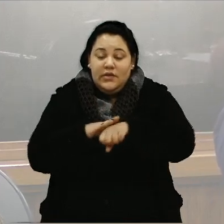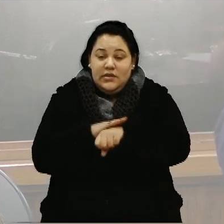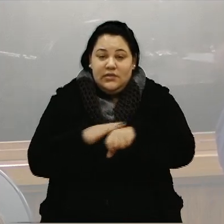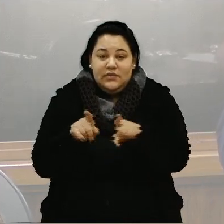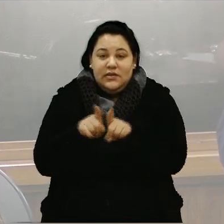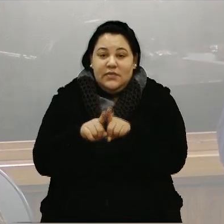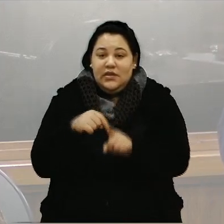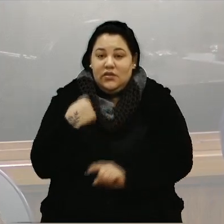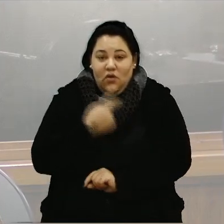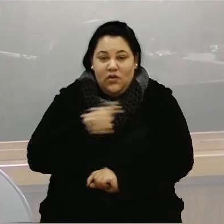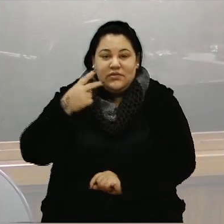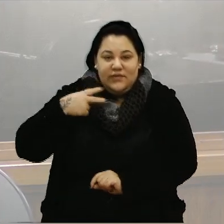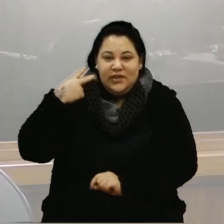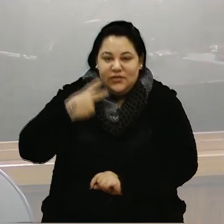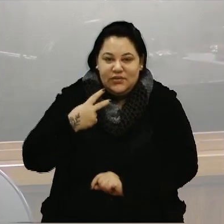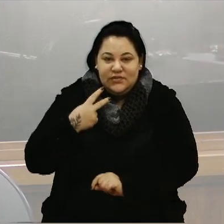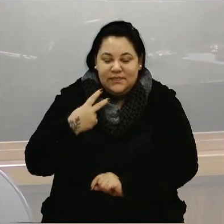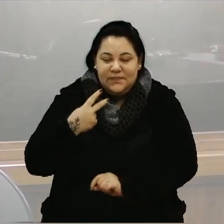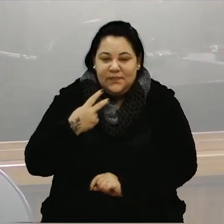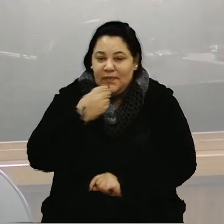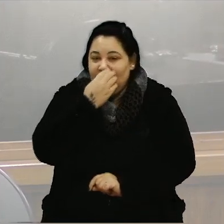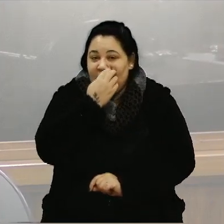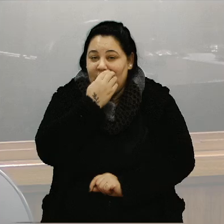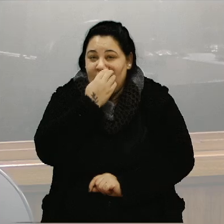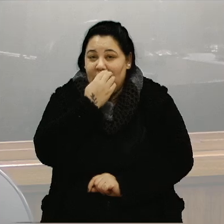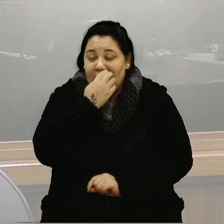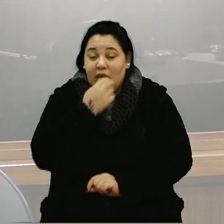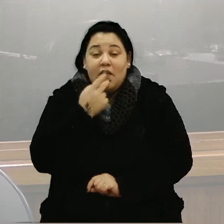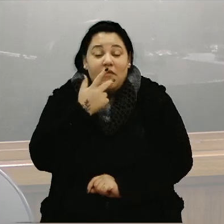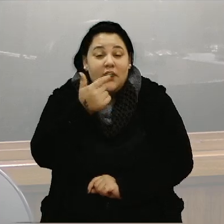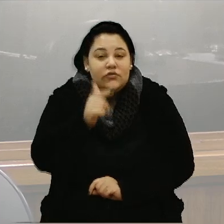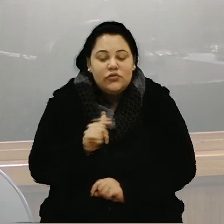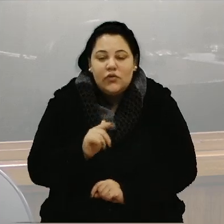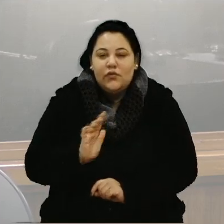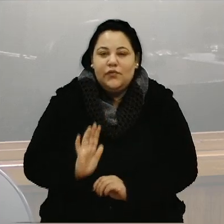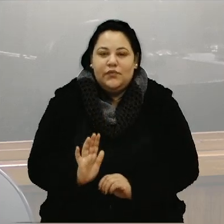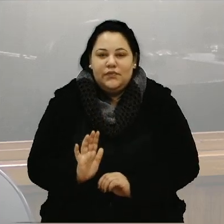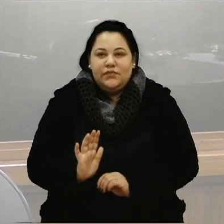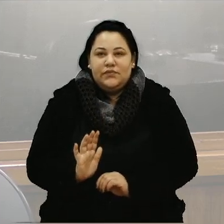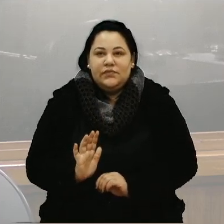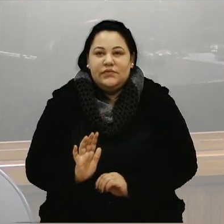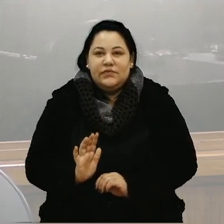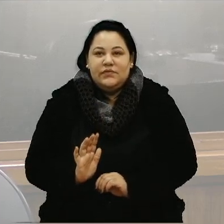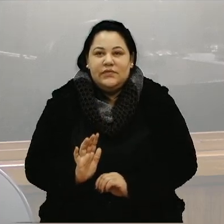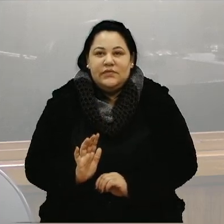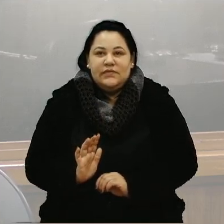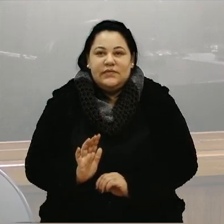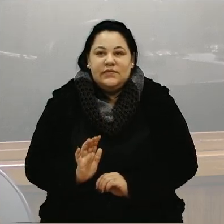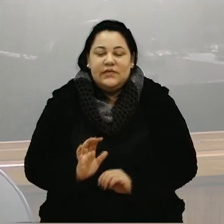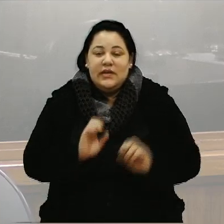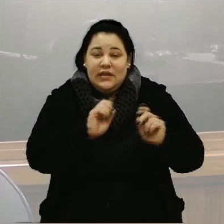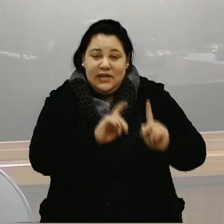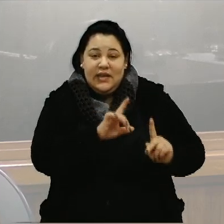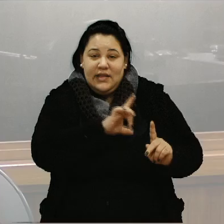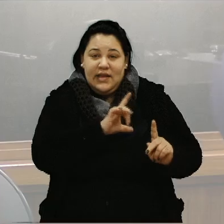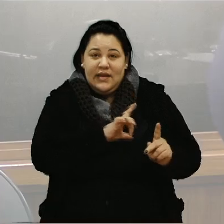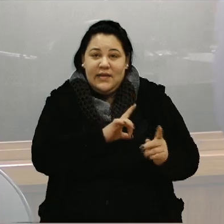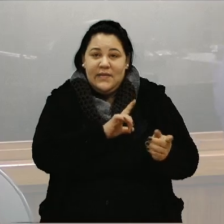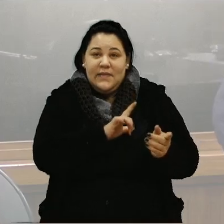vereadores. E enquanto, eu vou voltar a dizer, enquanto quem tem papel